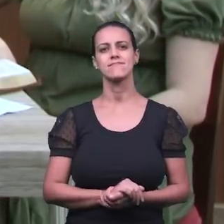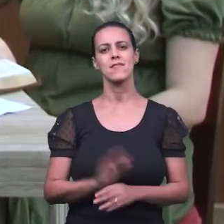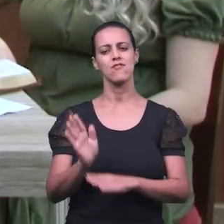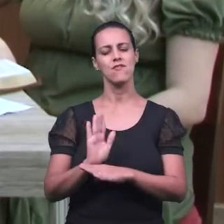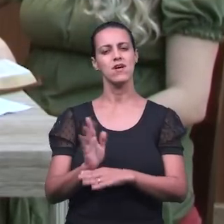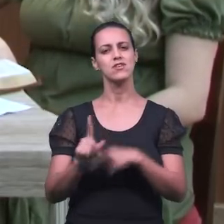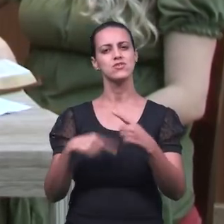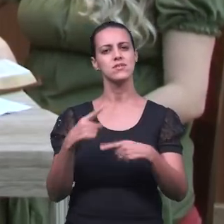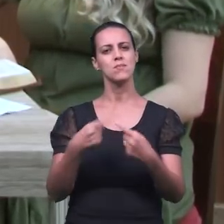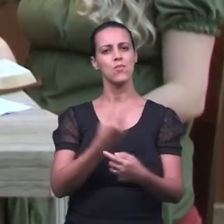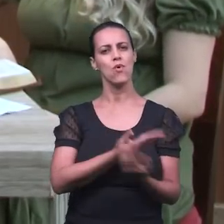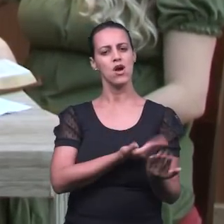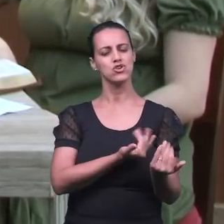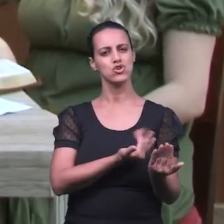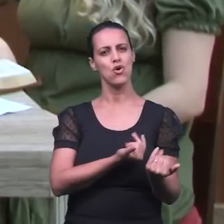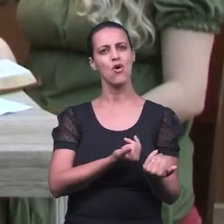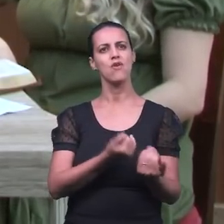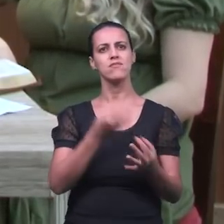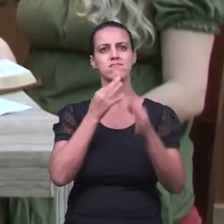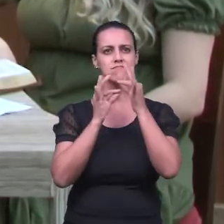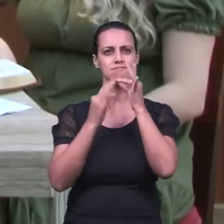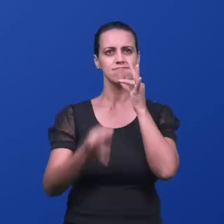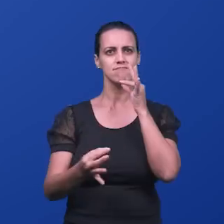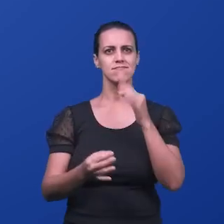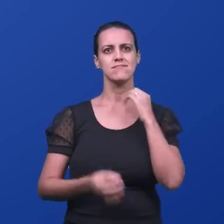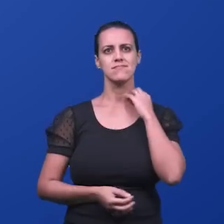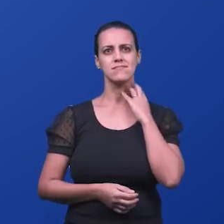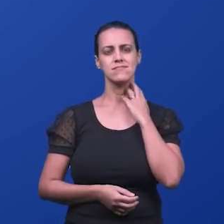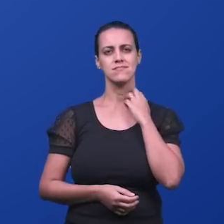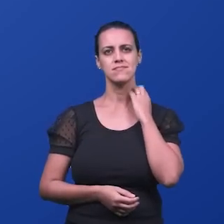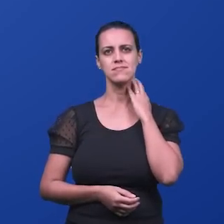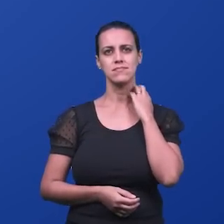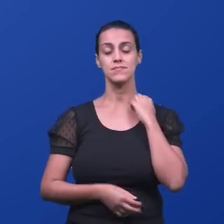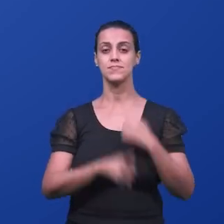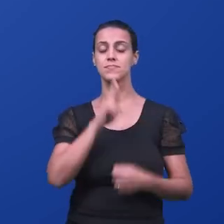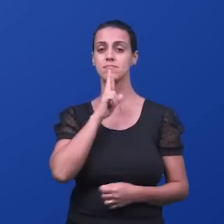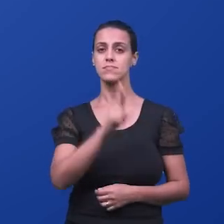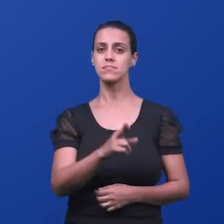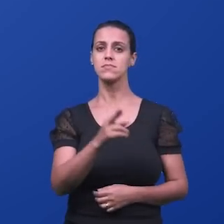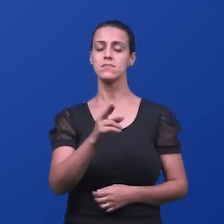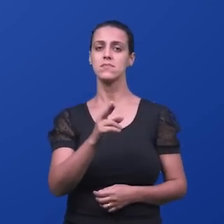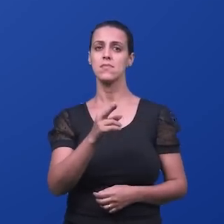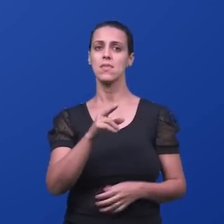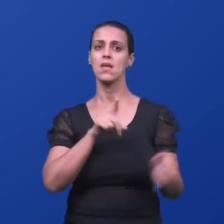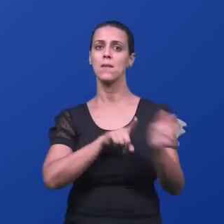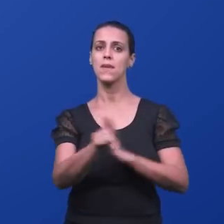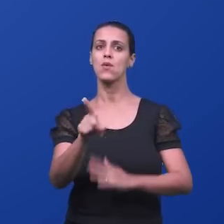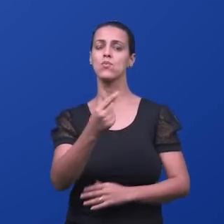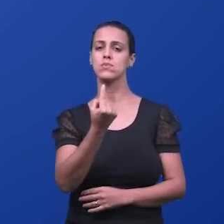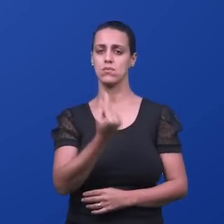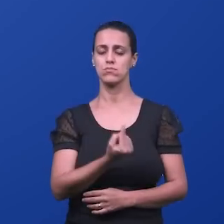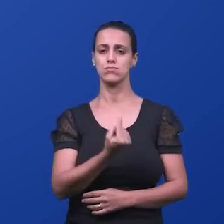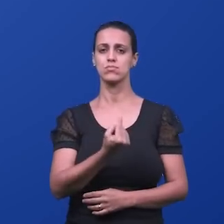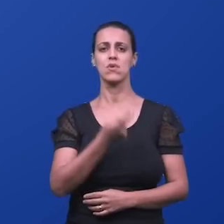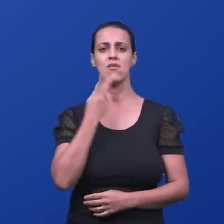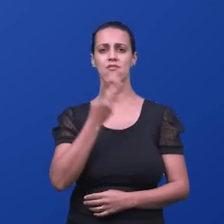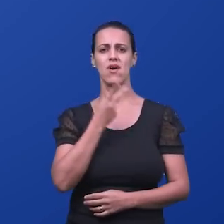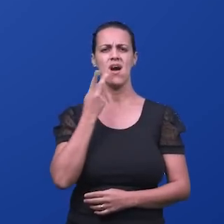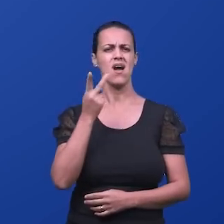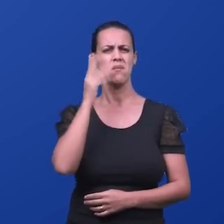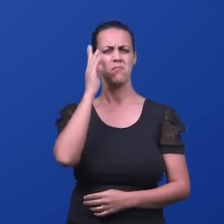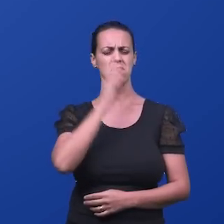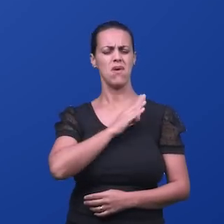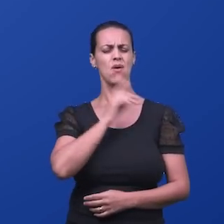e depois as jovens aqui vão trazer seus comentários. Em resposta à pergunta 1, que fala a respeito dos males que